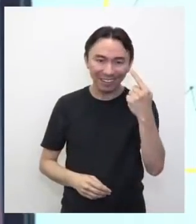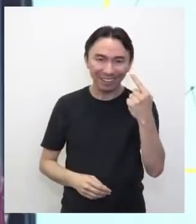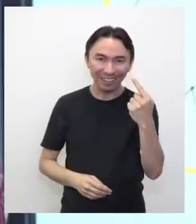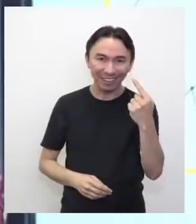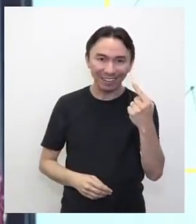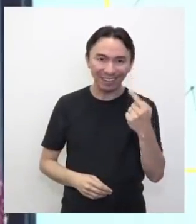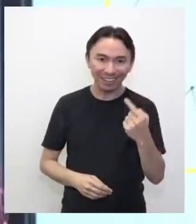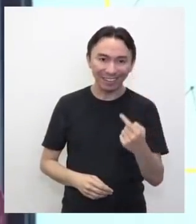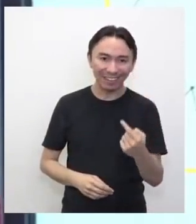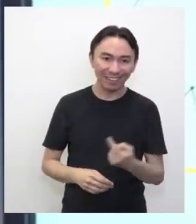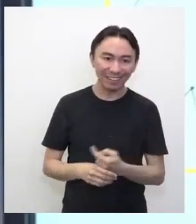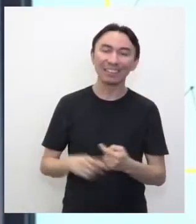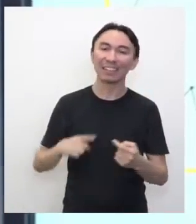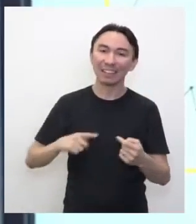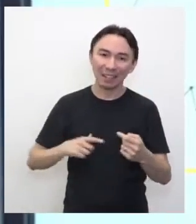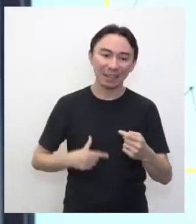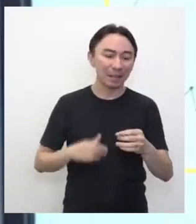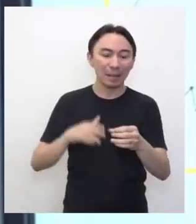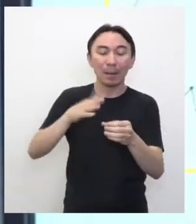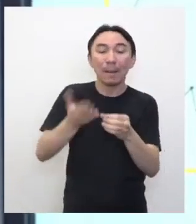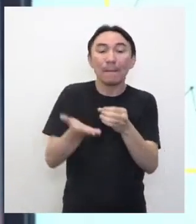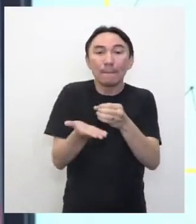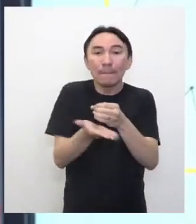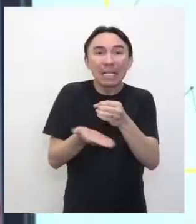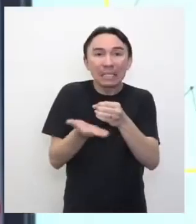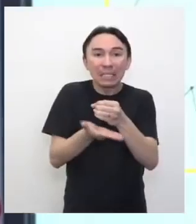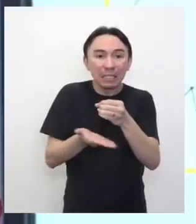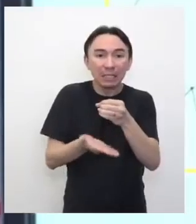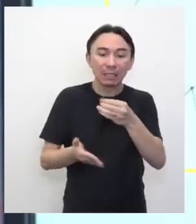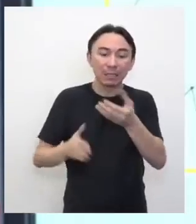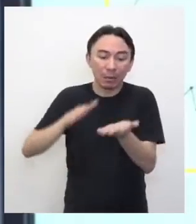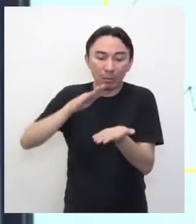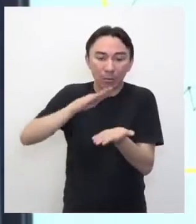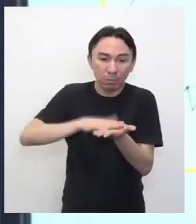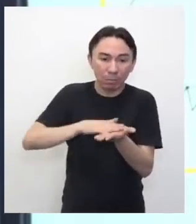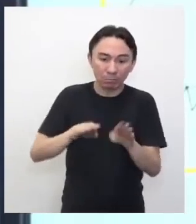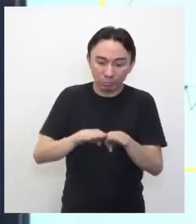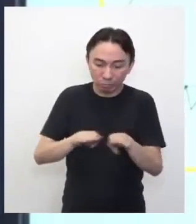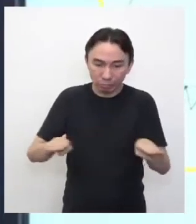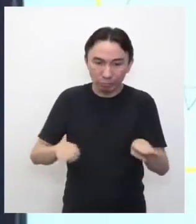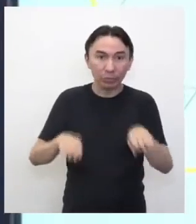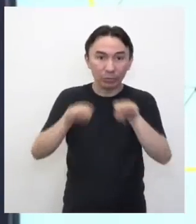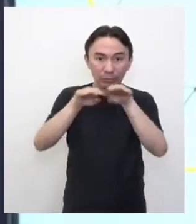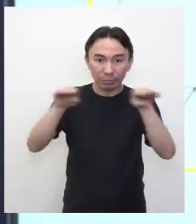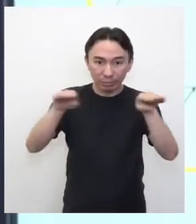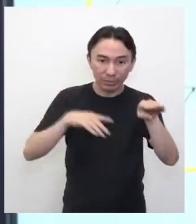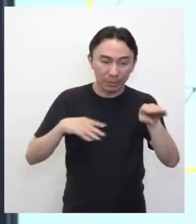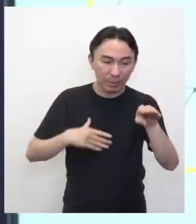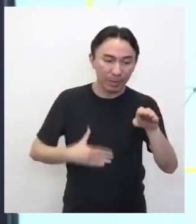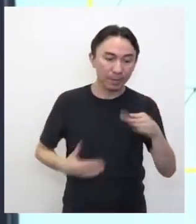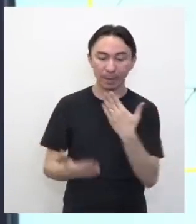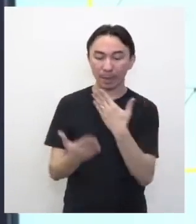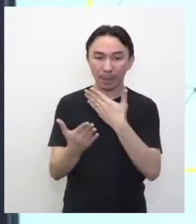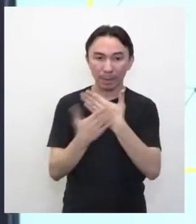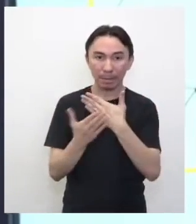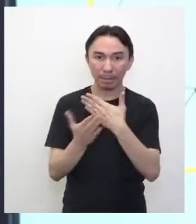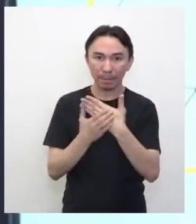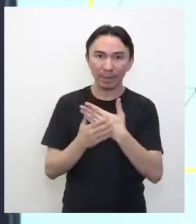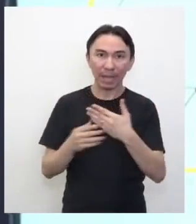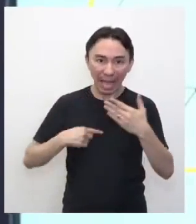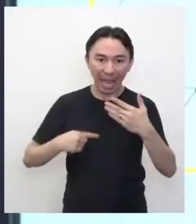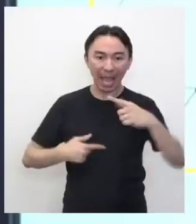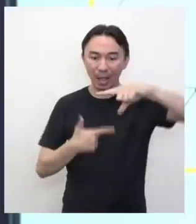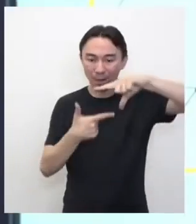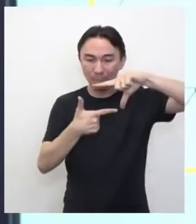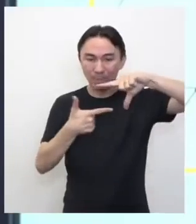Lembra? Duas bases paralelas e faces laterais retangulares?